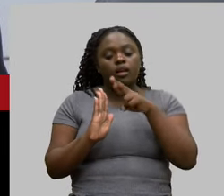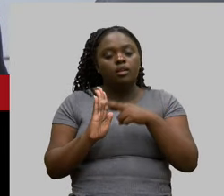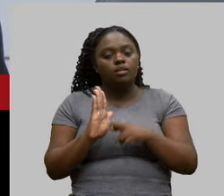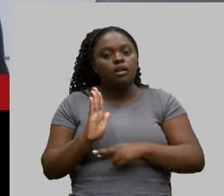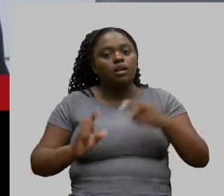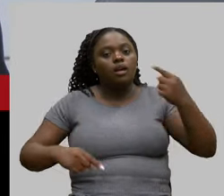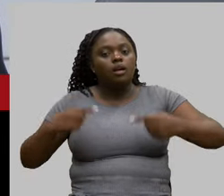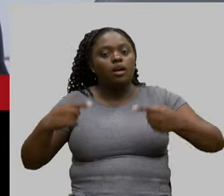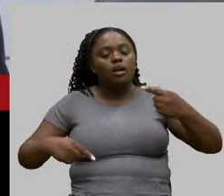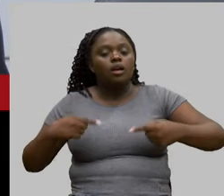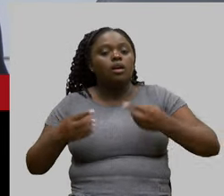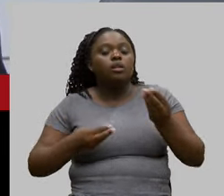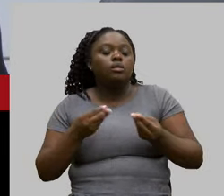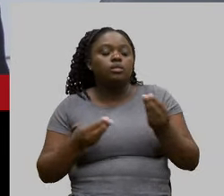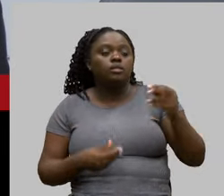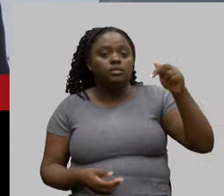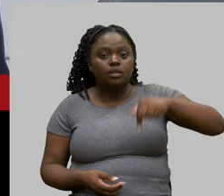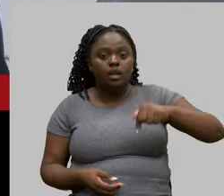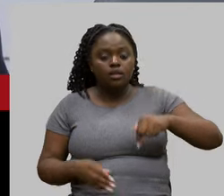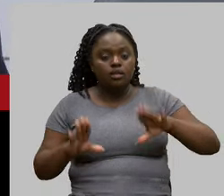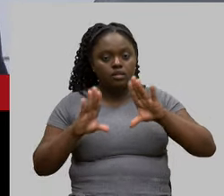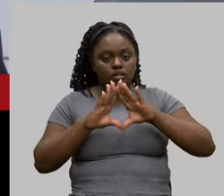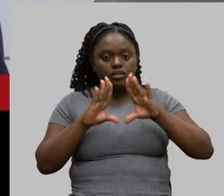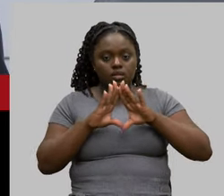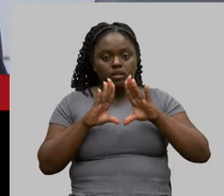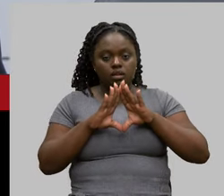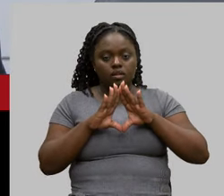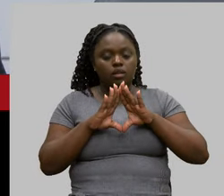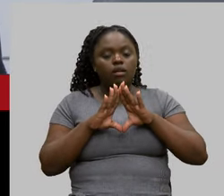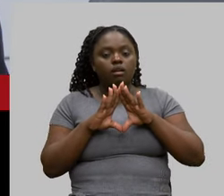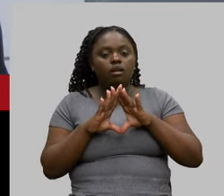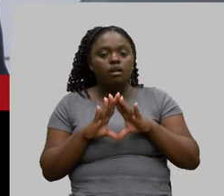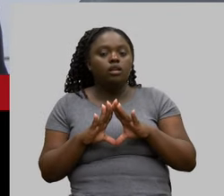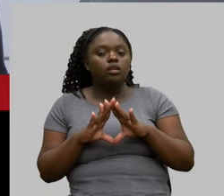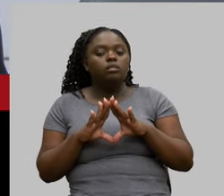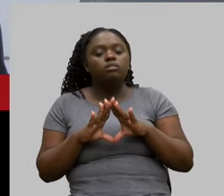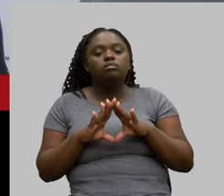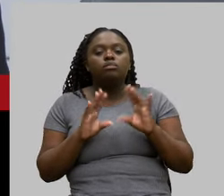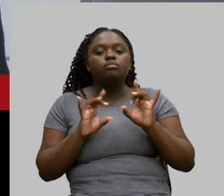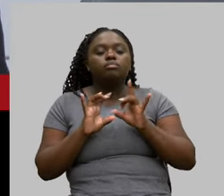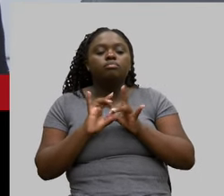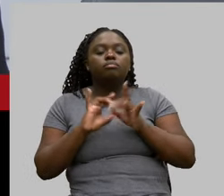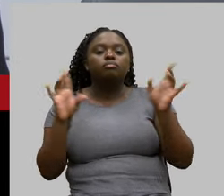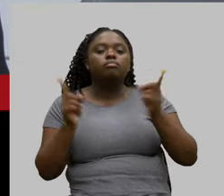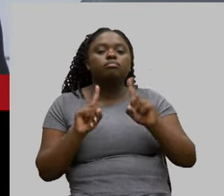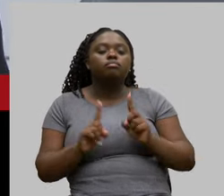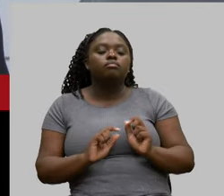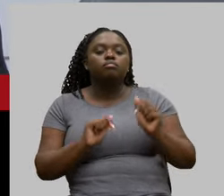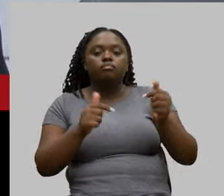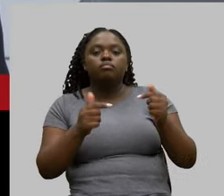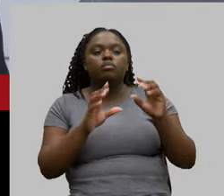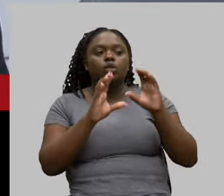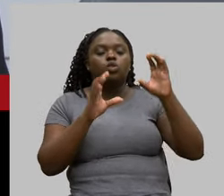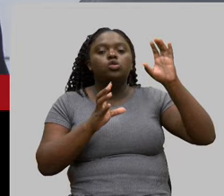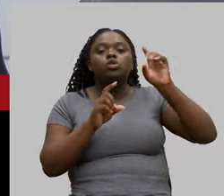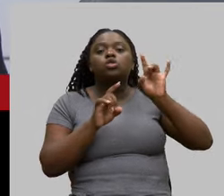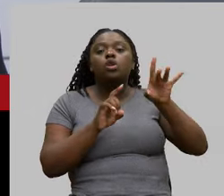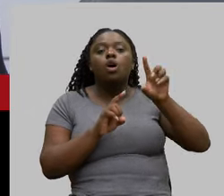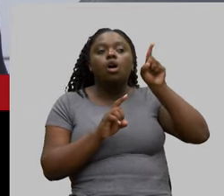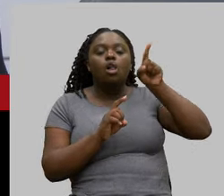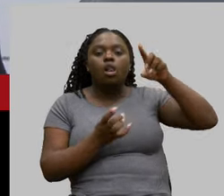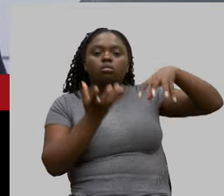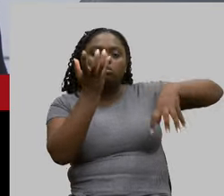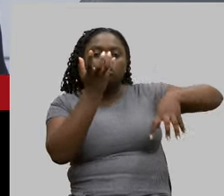daqui né nessa assembleia e não deixar para ser simplesmente debatido isso lá no congresso e foram feitas regras de acordo com a